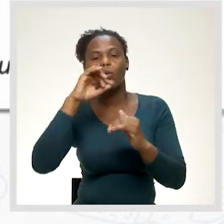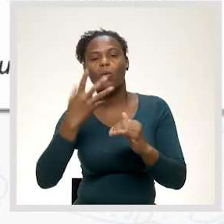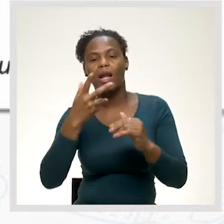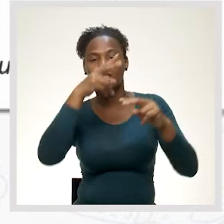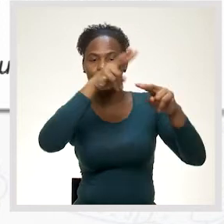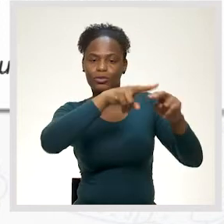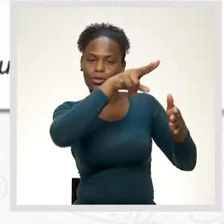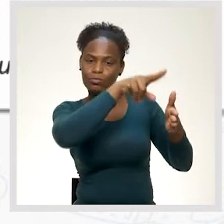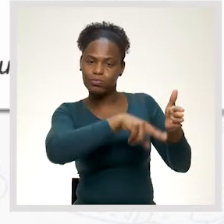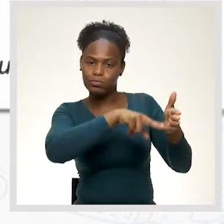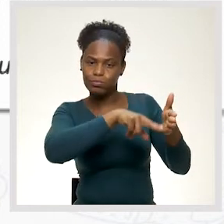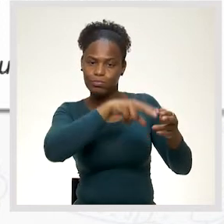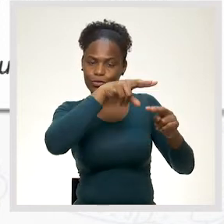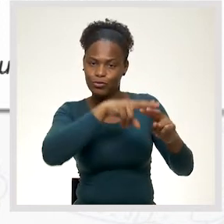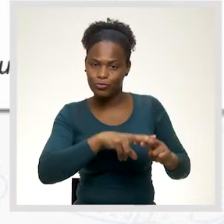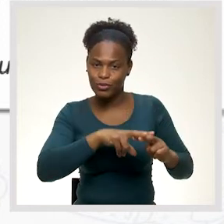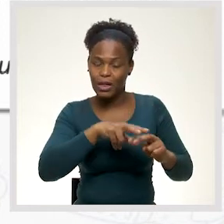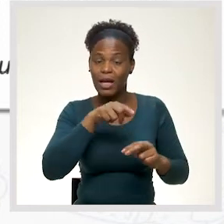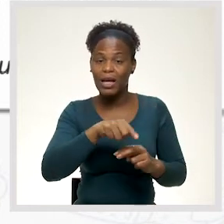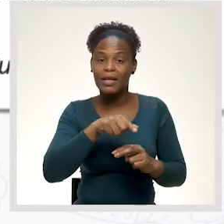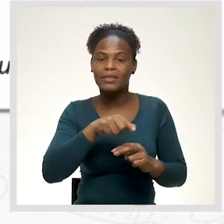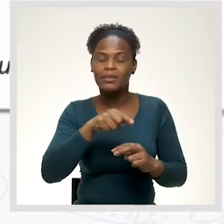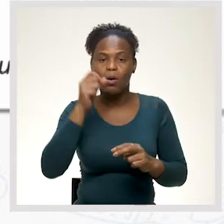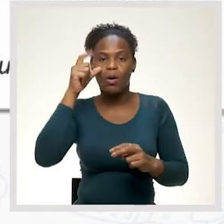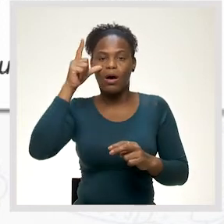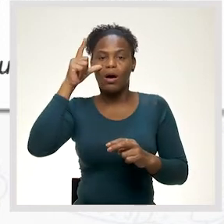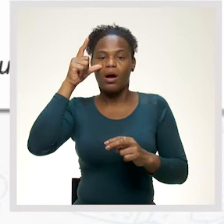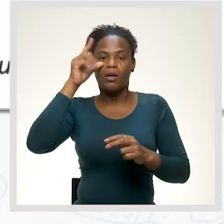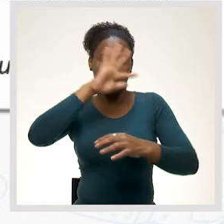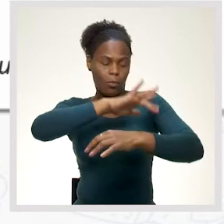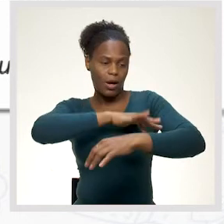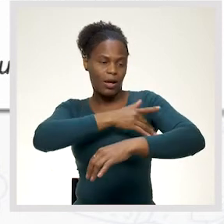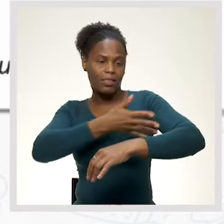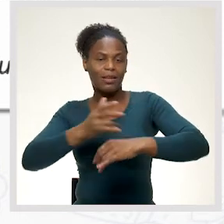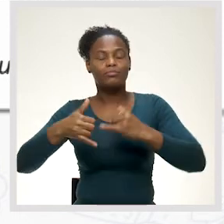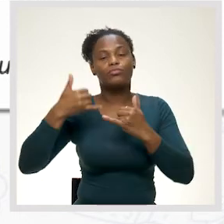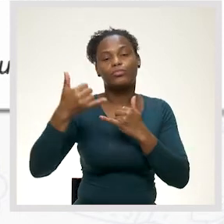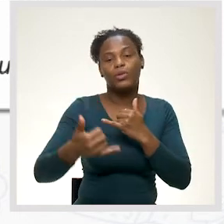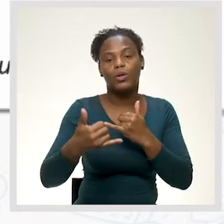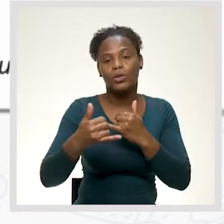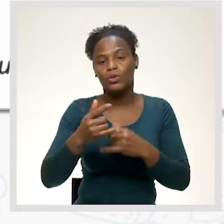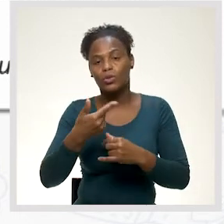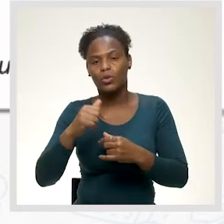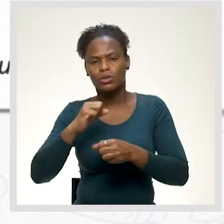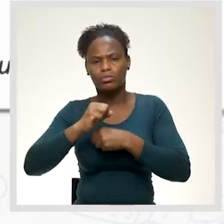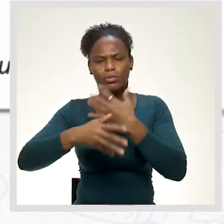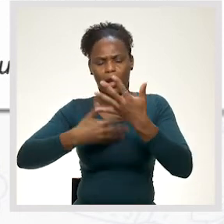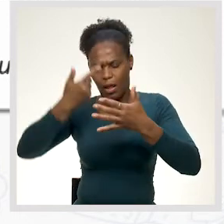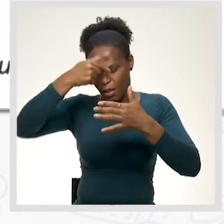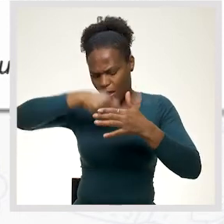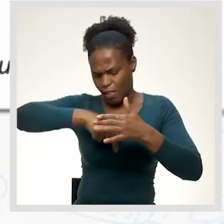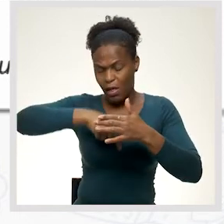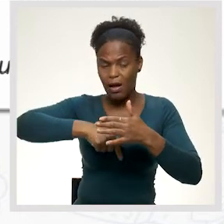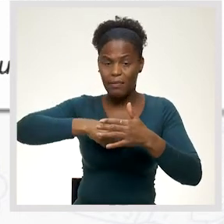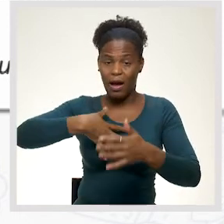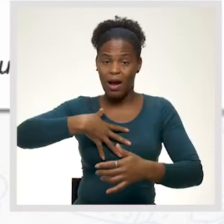sepultura. Este é o acordar do poeta. Depois disso, nos abismos da sua alma,